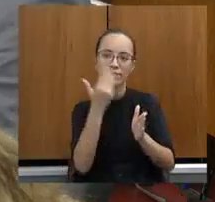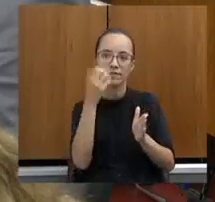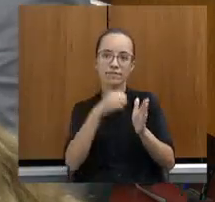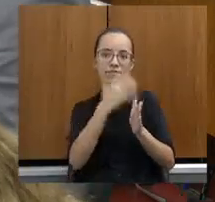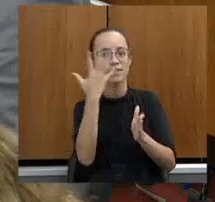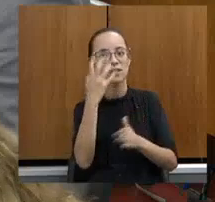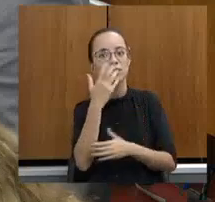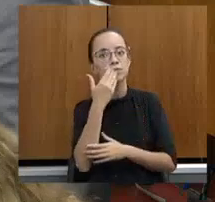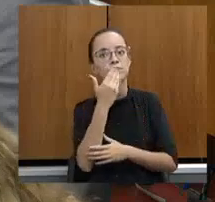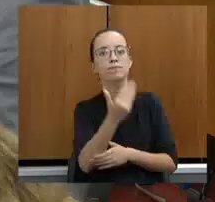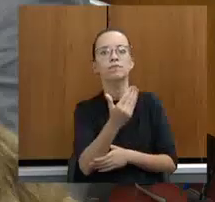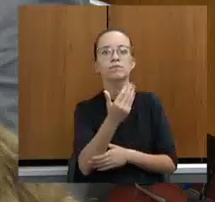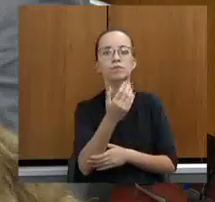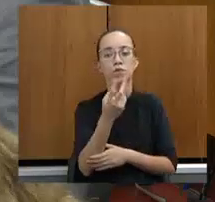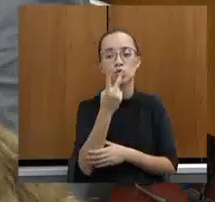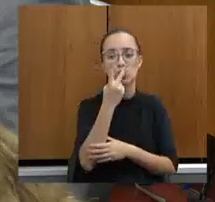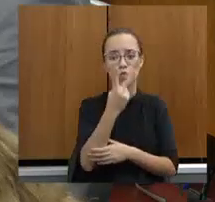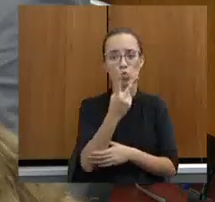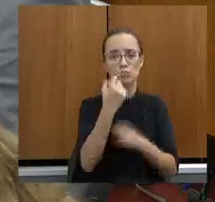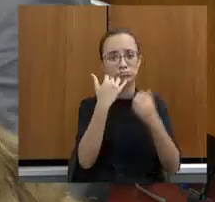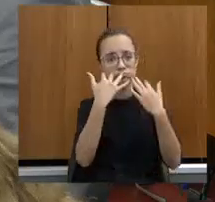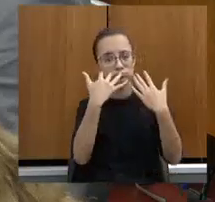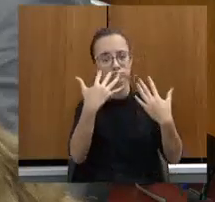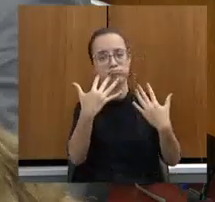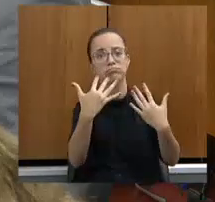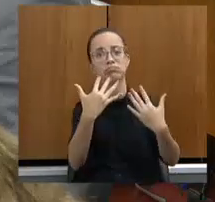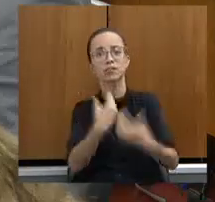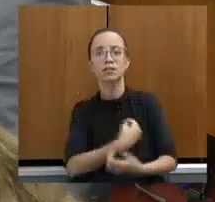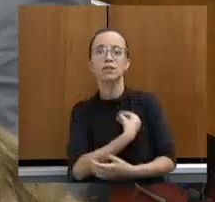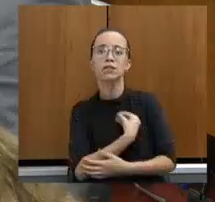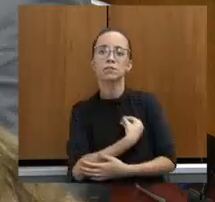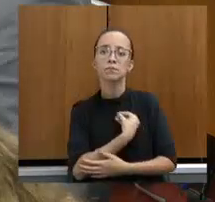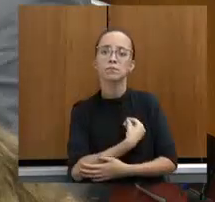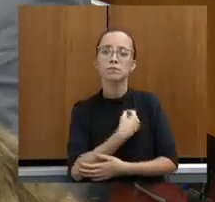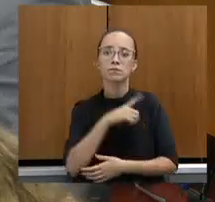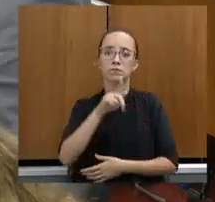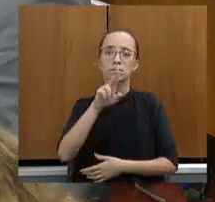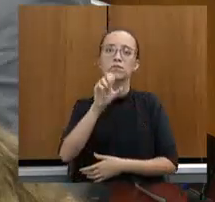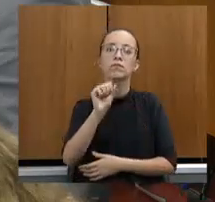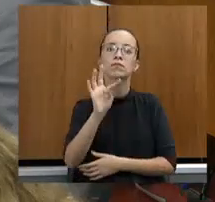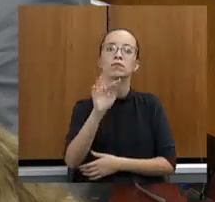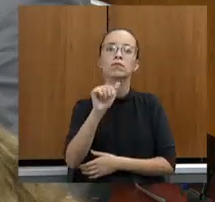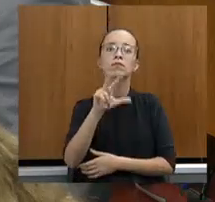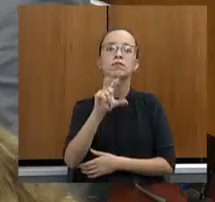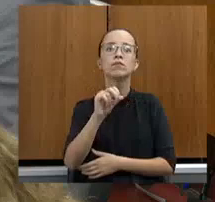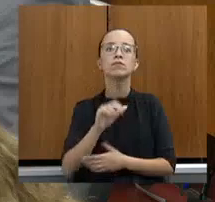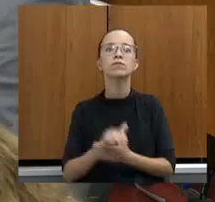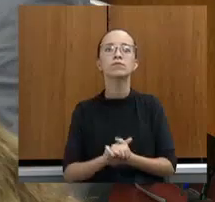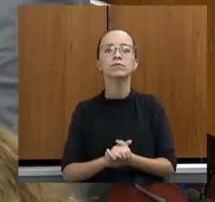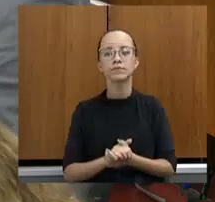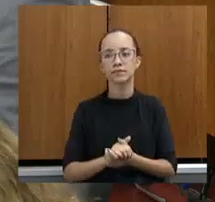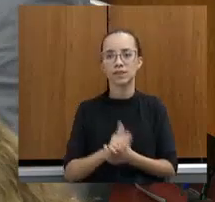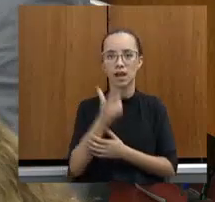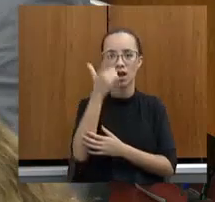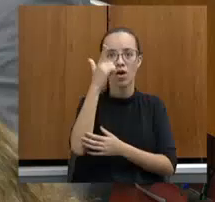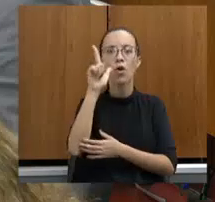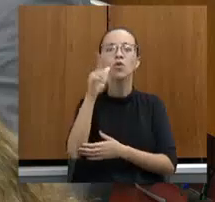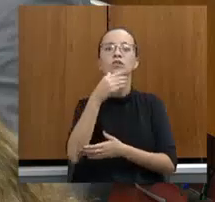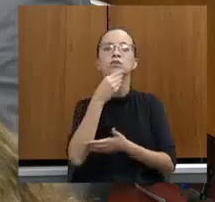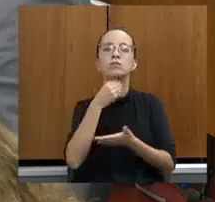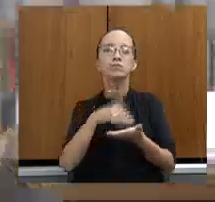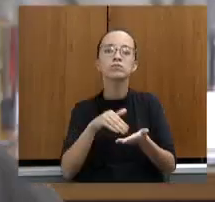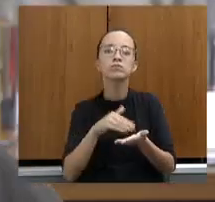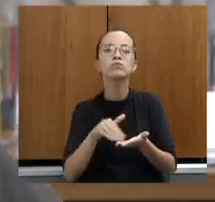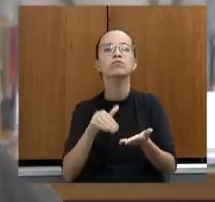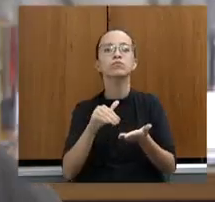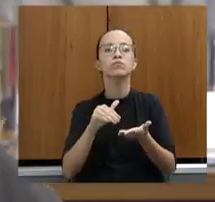quinta duas audiências público a presença do secretário Gustavo Barbosa outra secretário também não menos